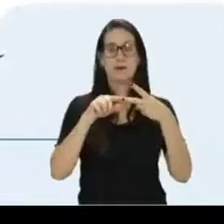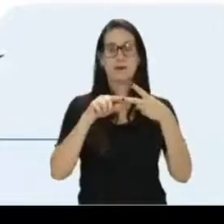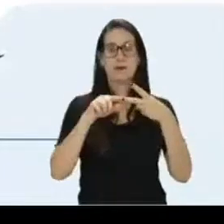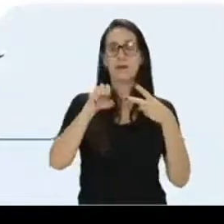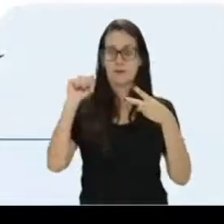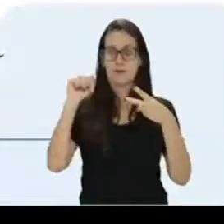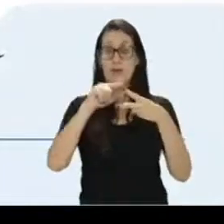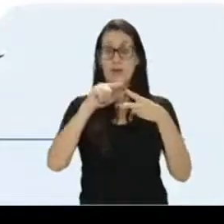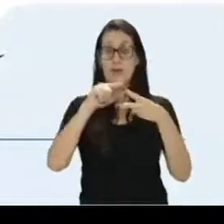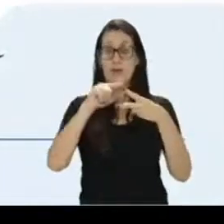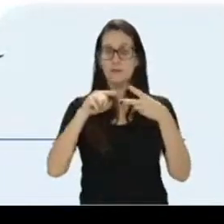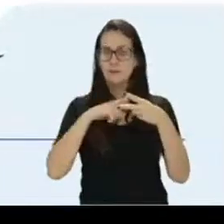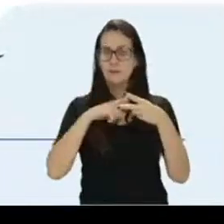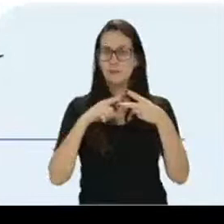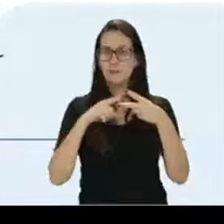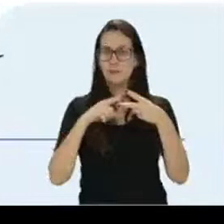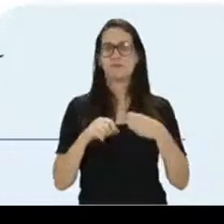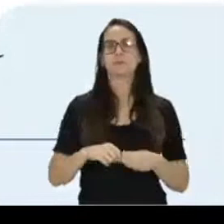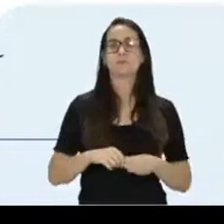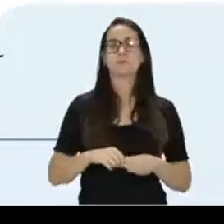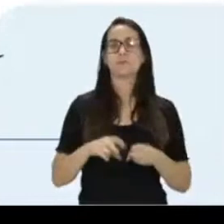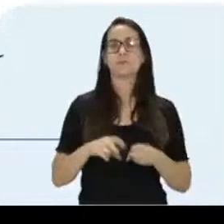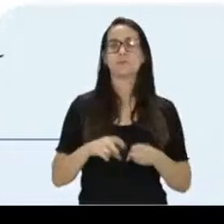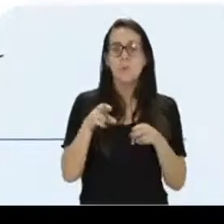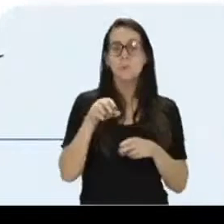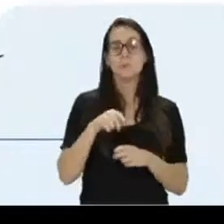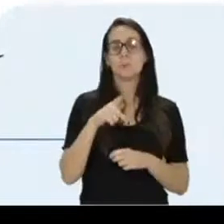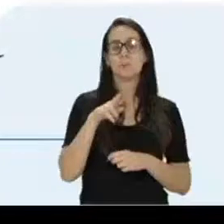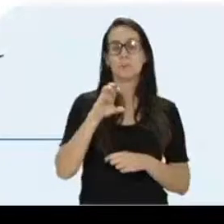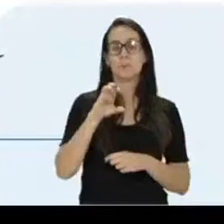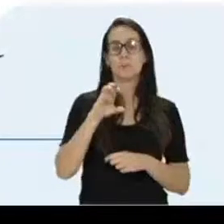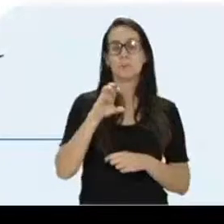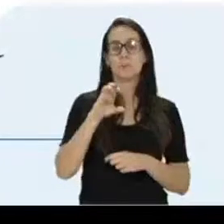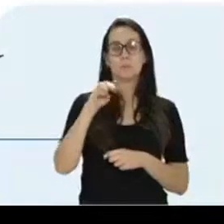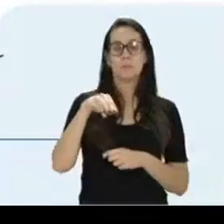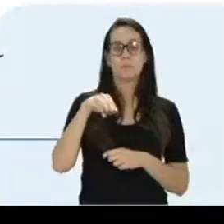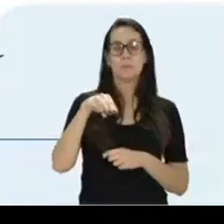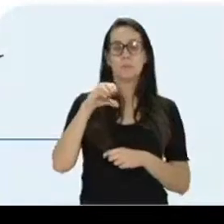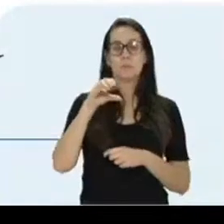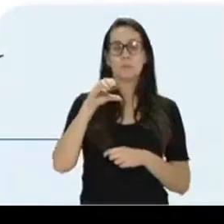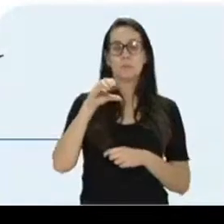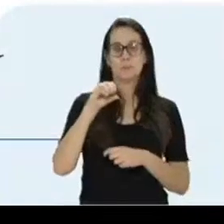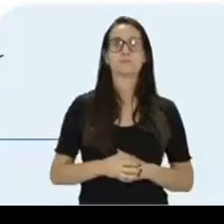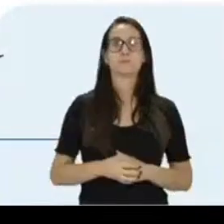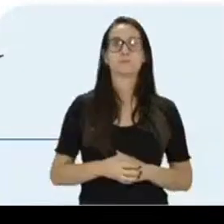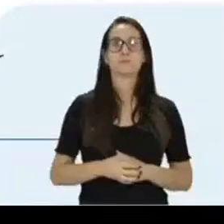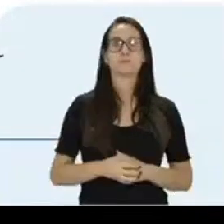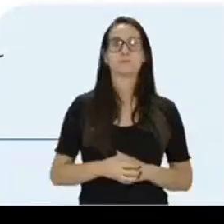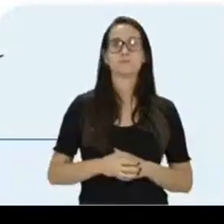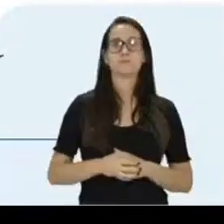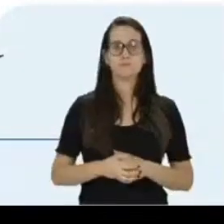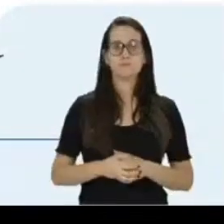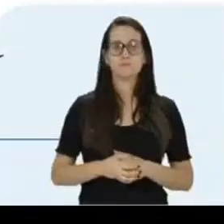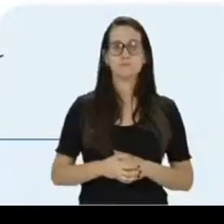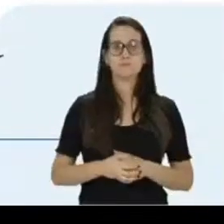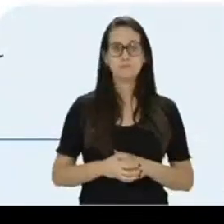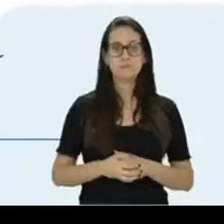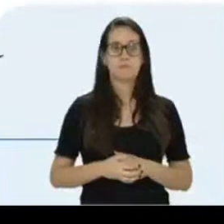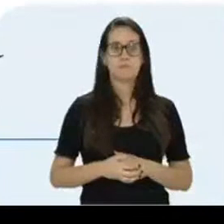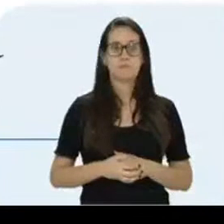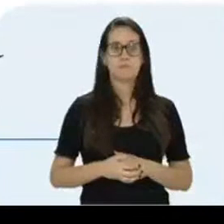dessas estruturas, né, da membrana celular, do citoplasma e do material genético,